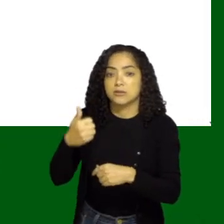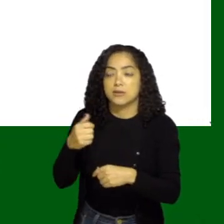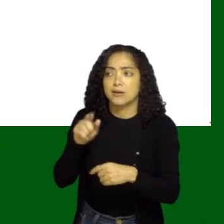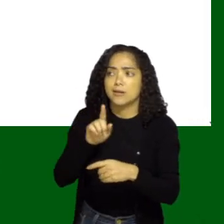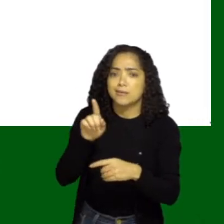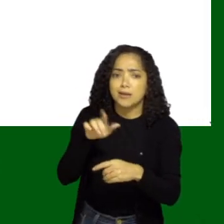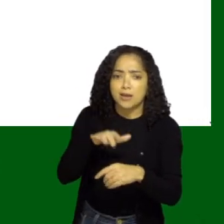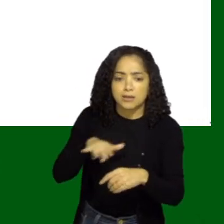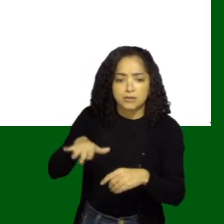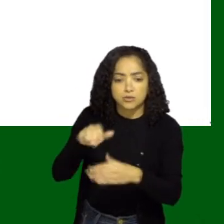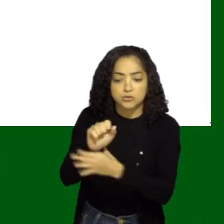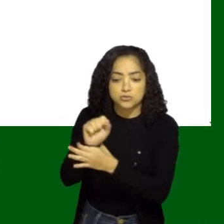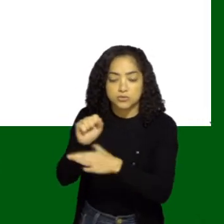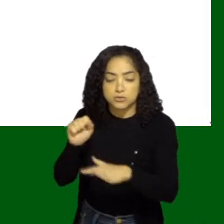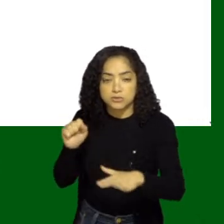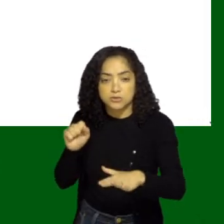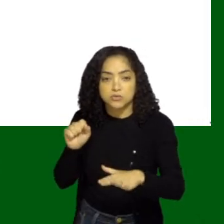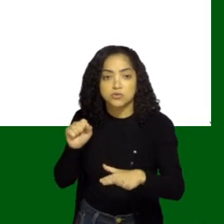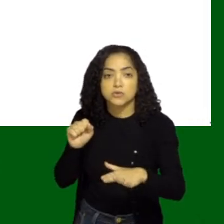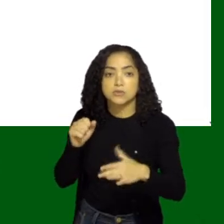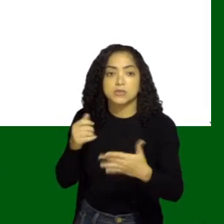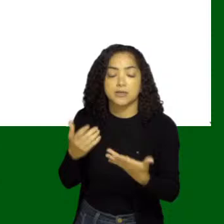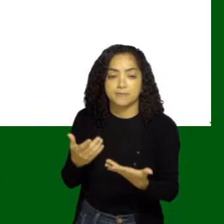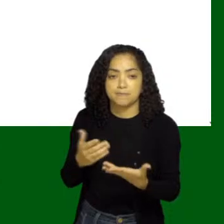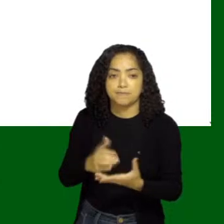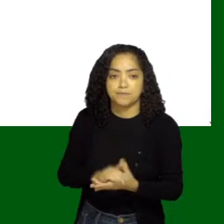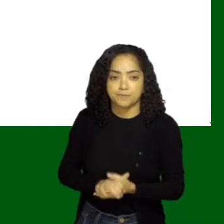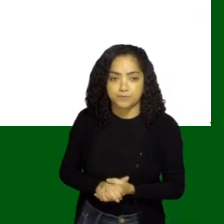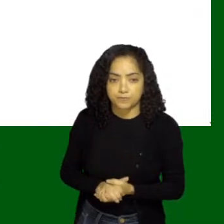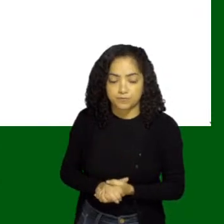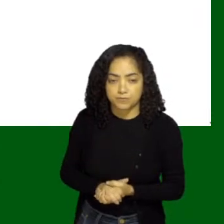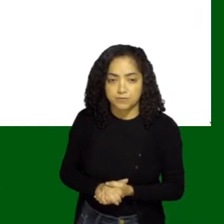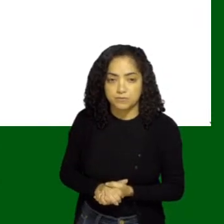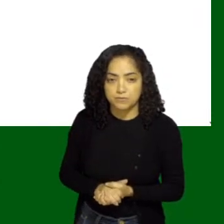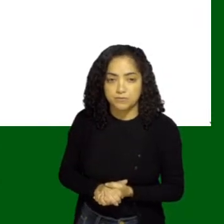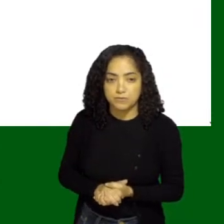no Cobra-Sol, se a